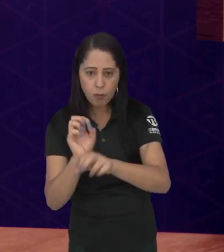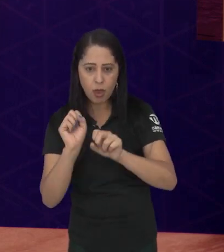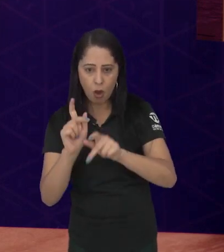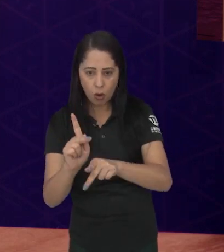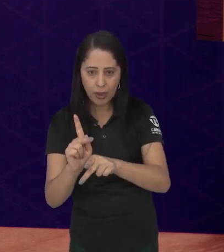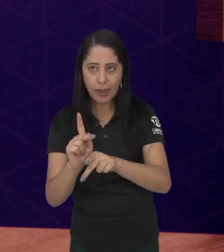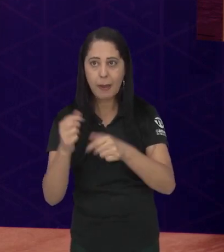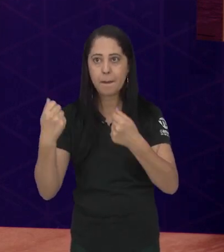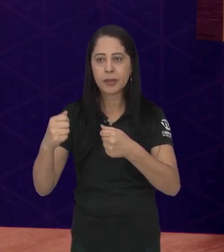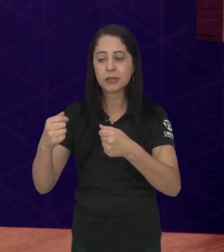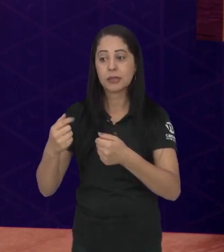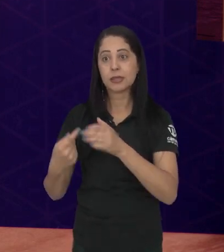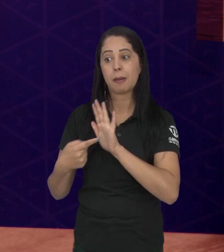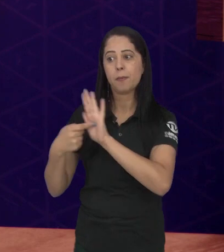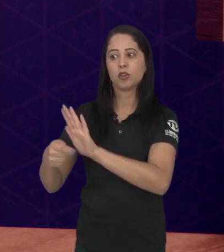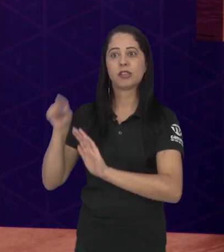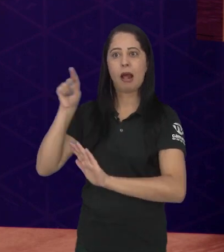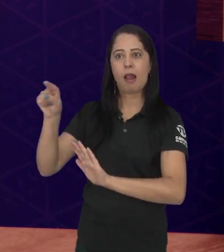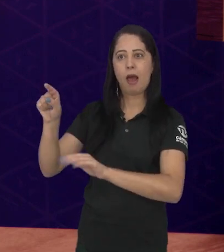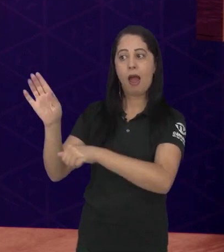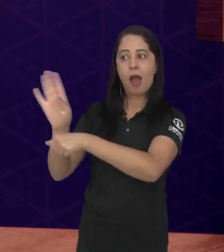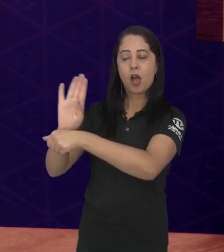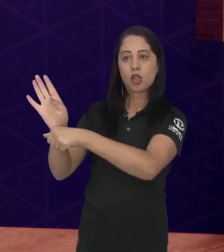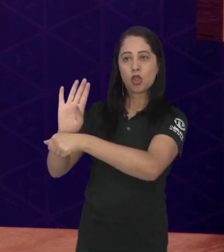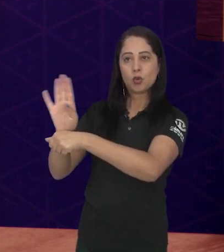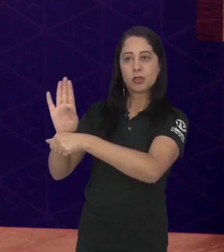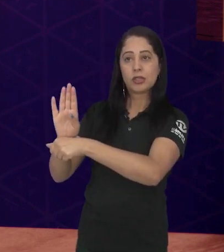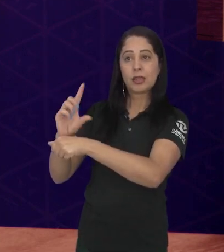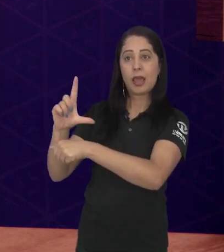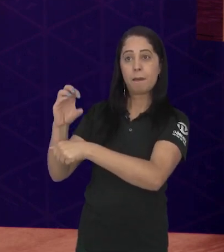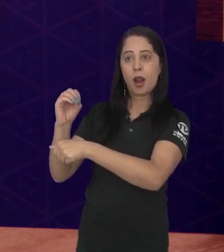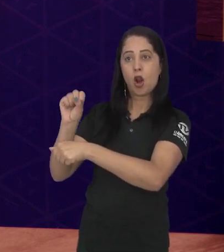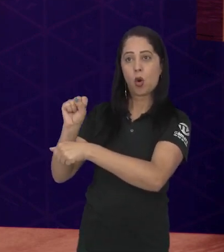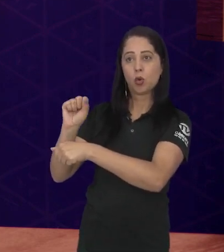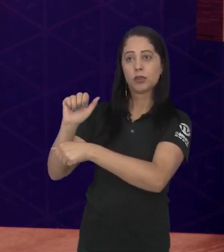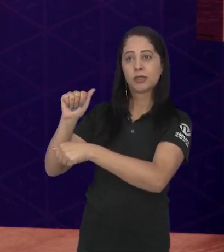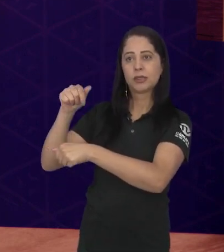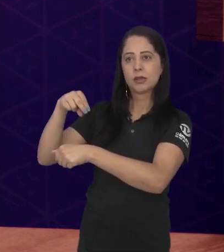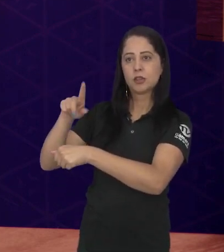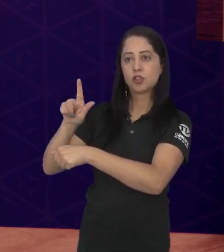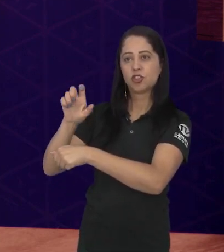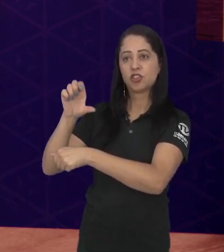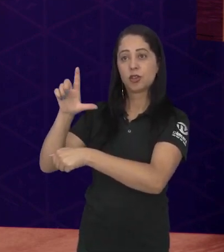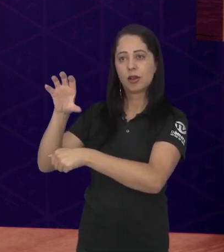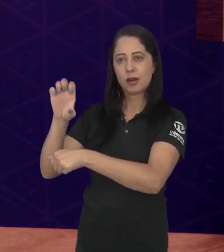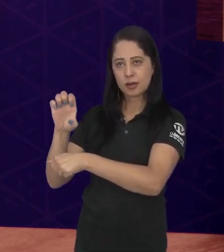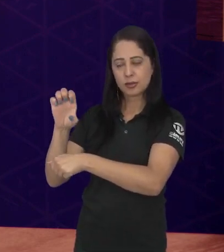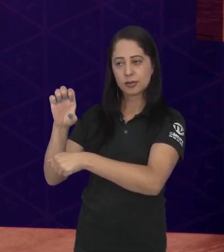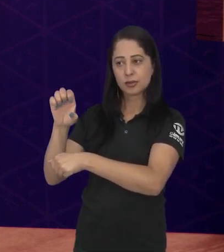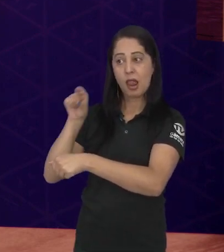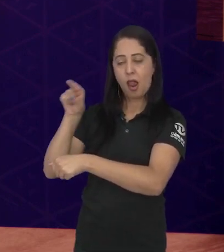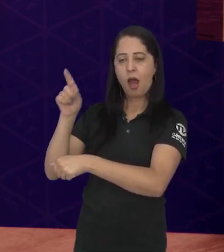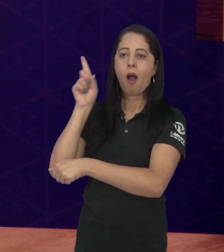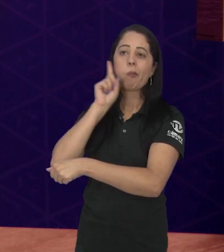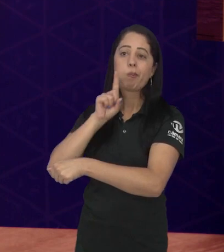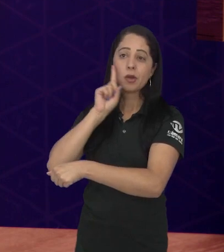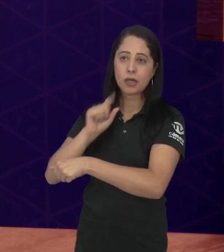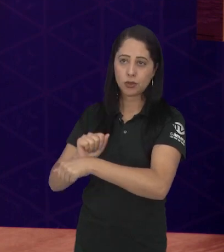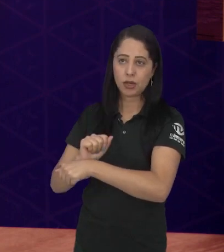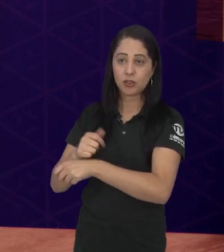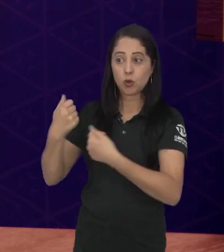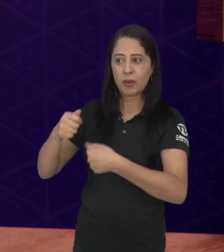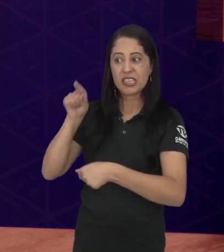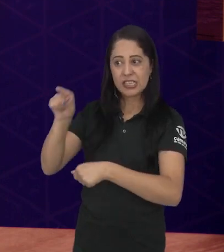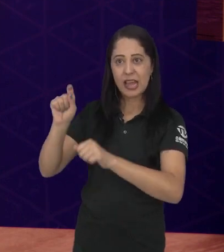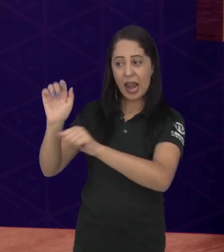em Los Angeles, né? Então a gente vê que alguns filmes que podem ser muito bons, se não passou lá, né,